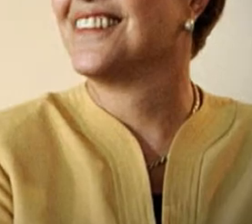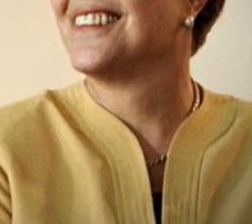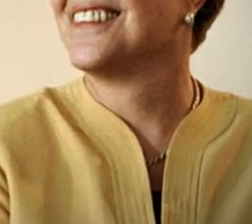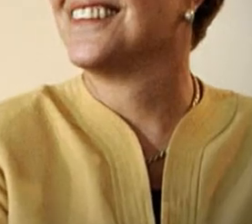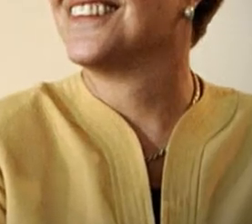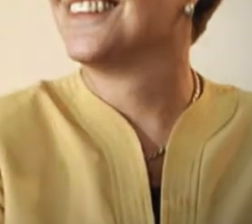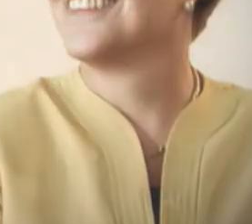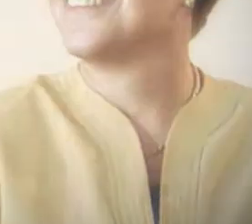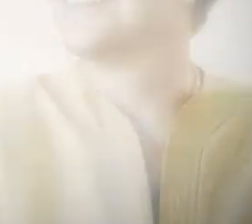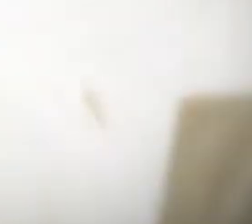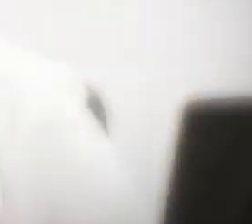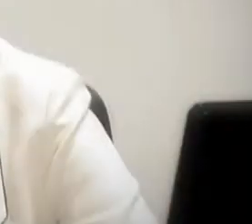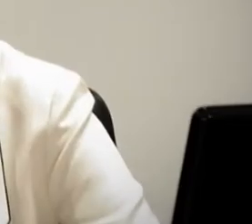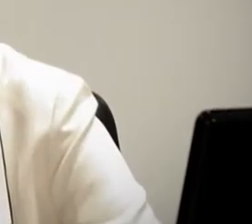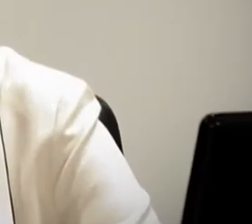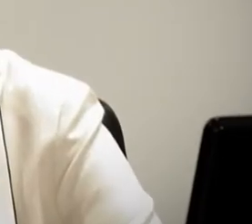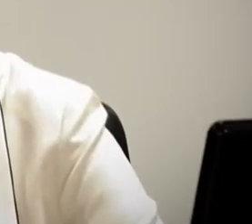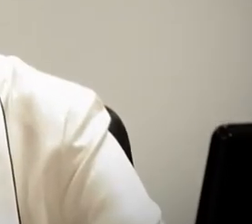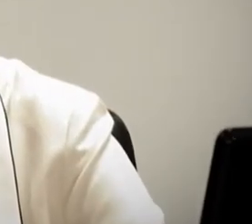o